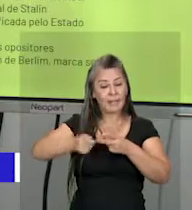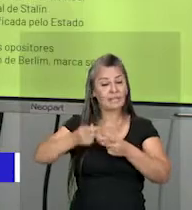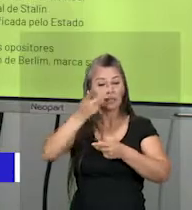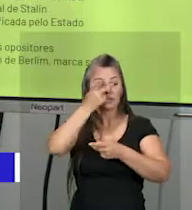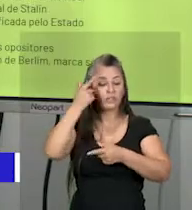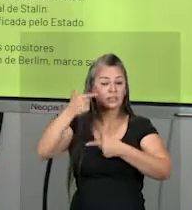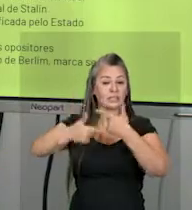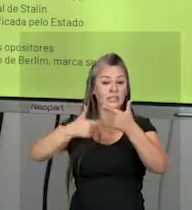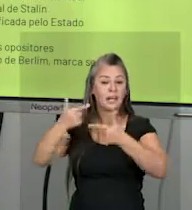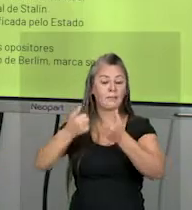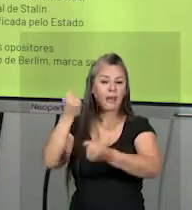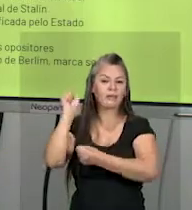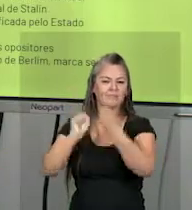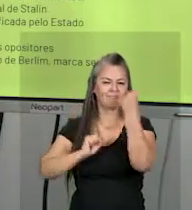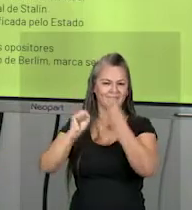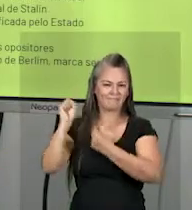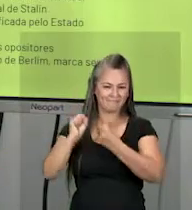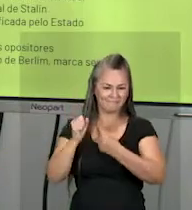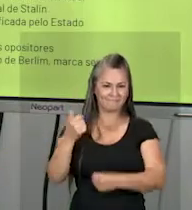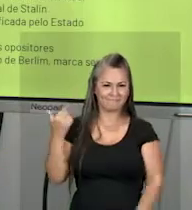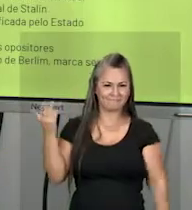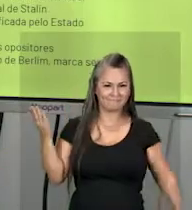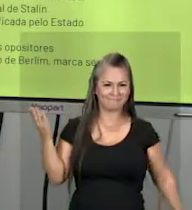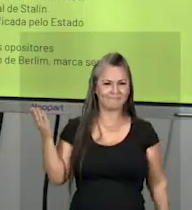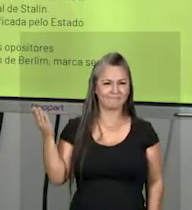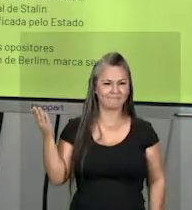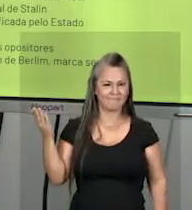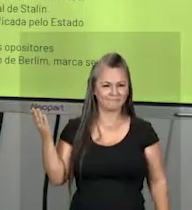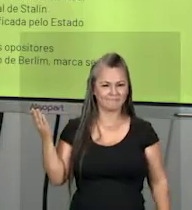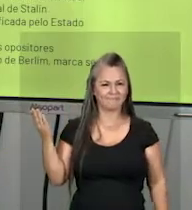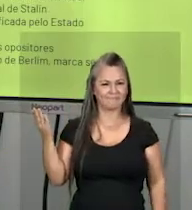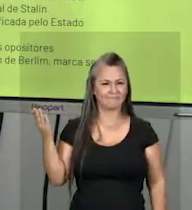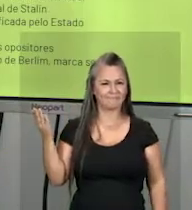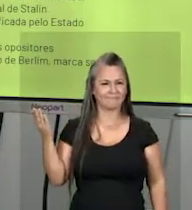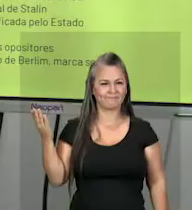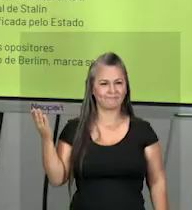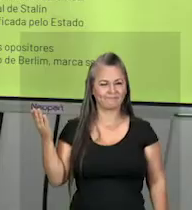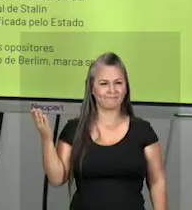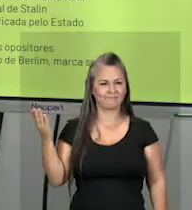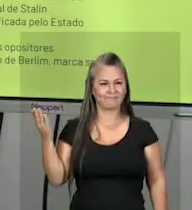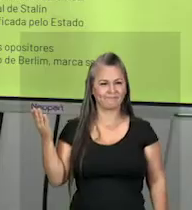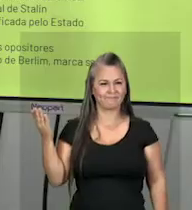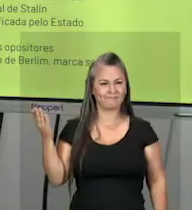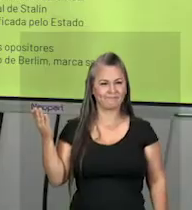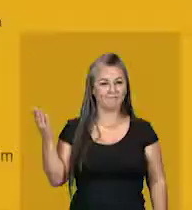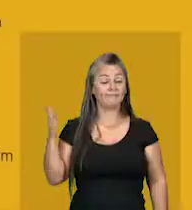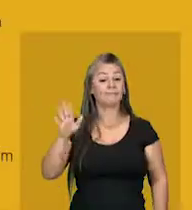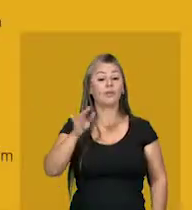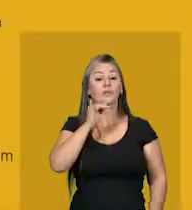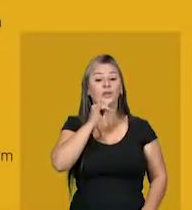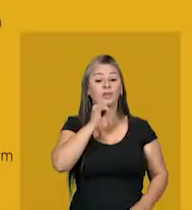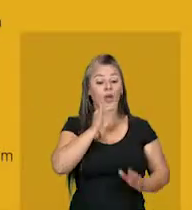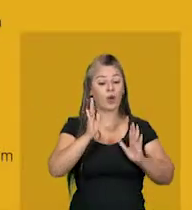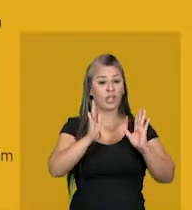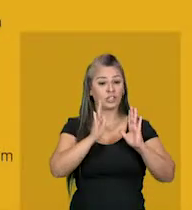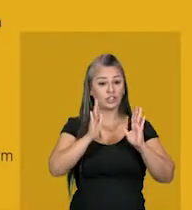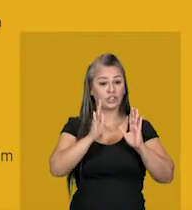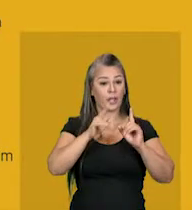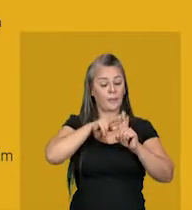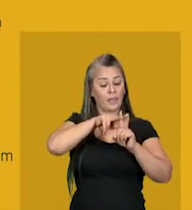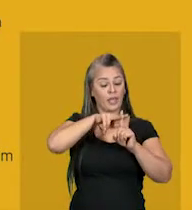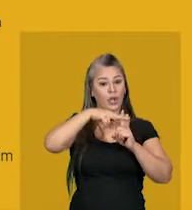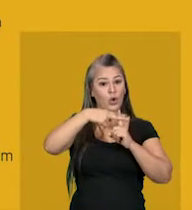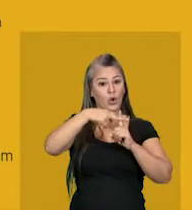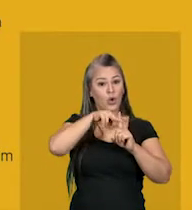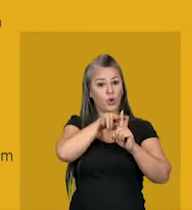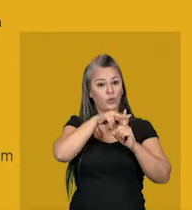fábricas. Então, o Estado socialista, ele é uma reação ao Estado liberal, né? Eles denunciam a divisão